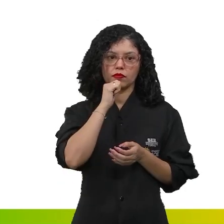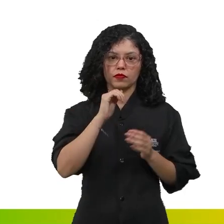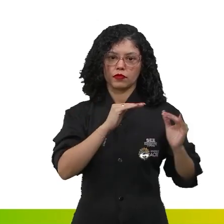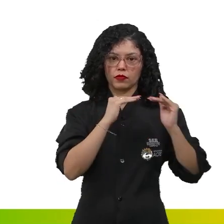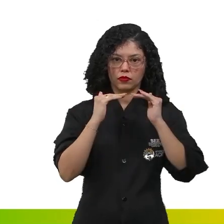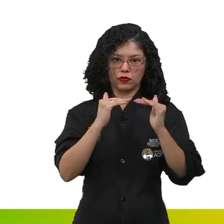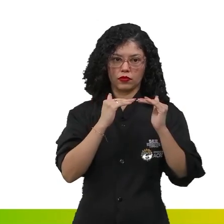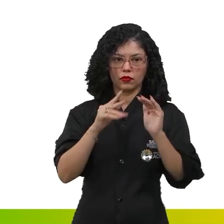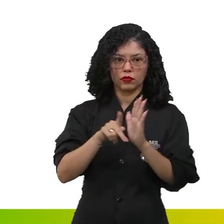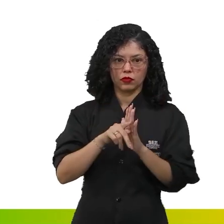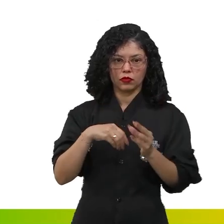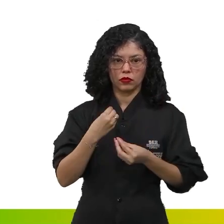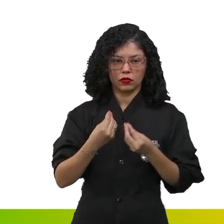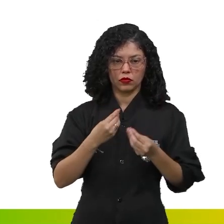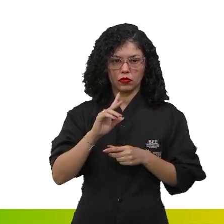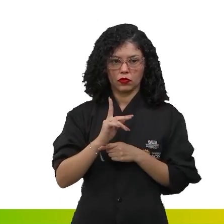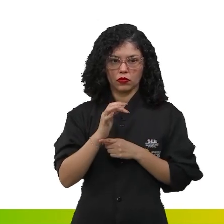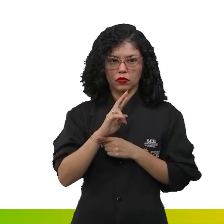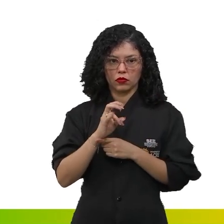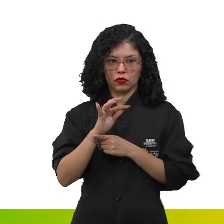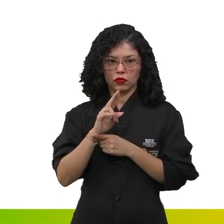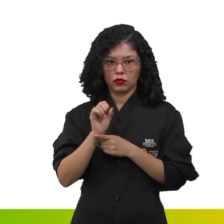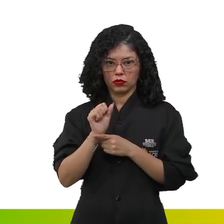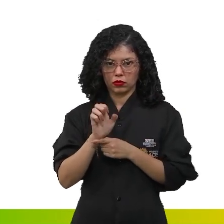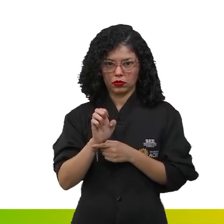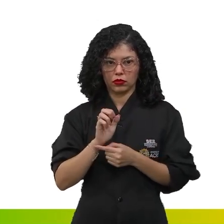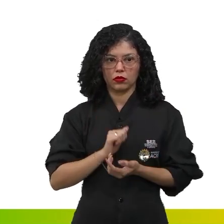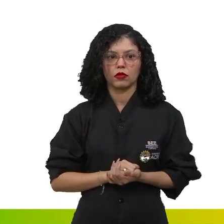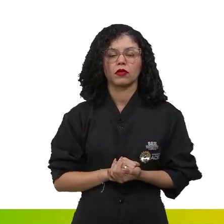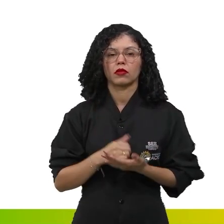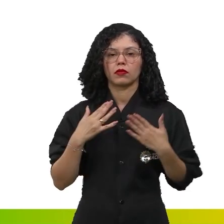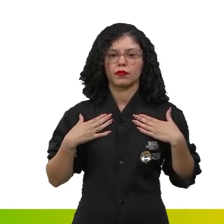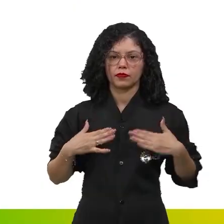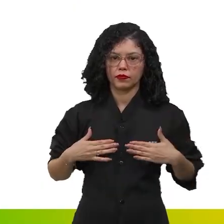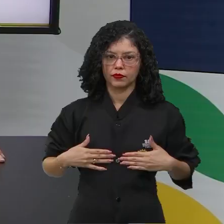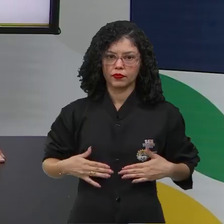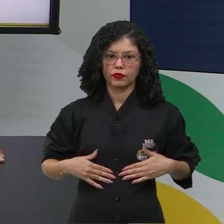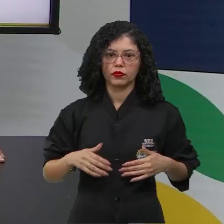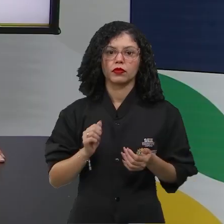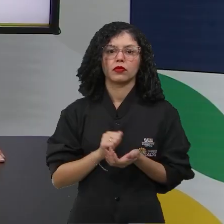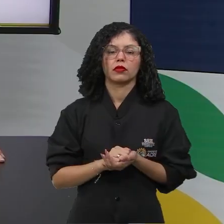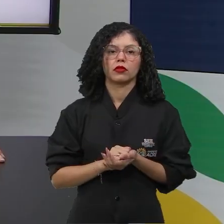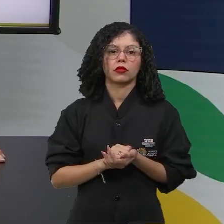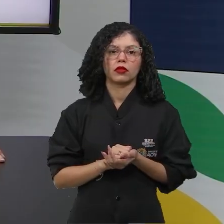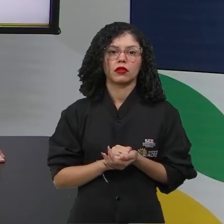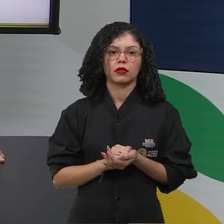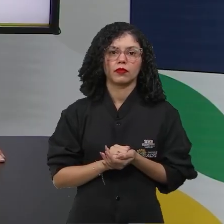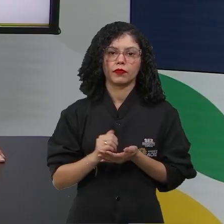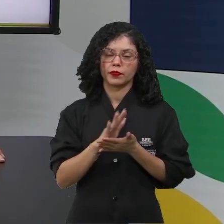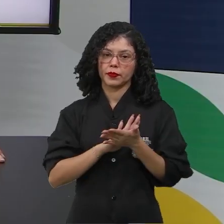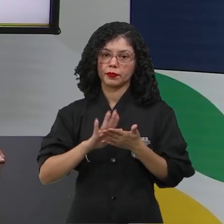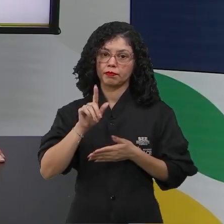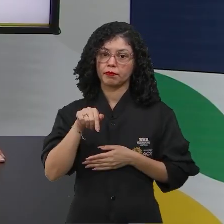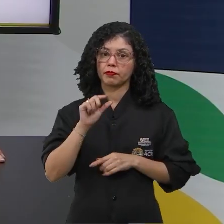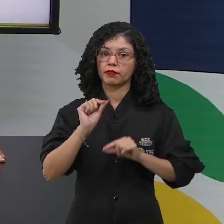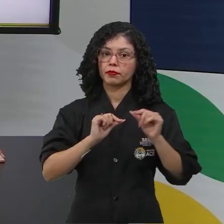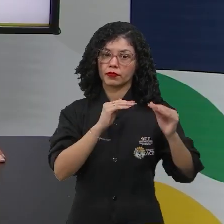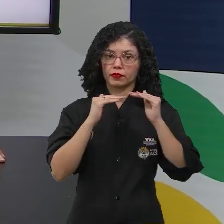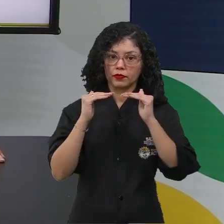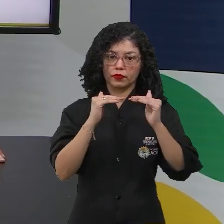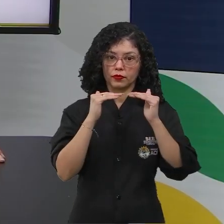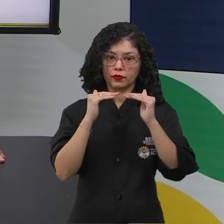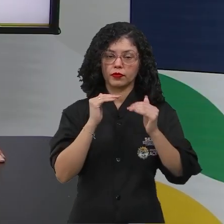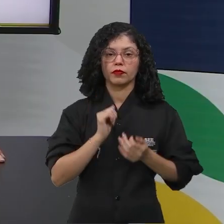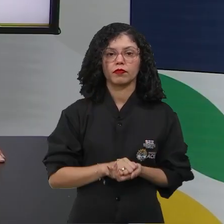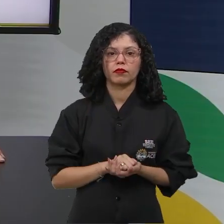fundamental e alinhado com a homeostase corporal. Homeostase nada mais é do que o equilíbrio.